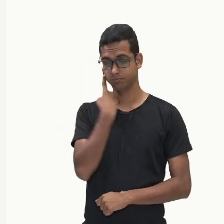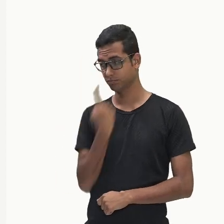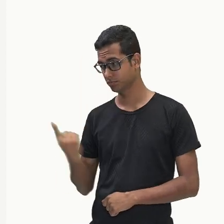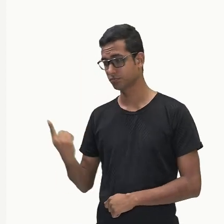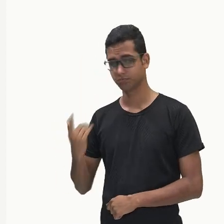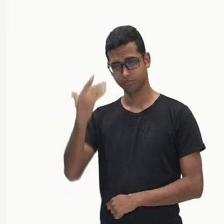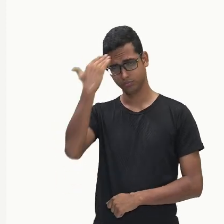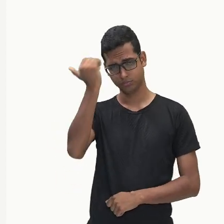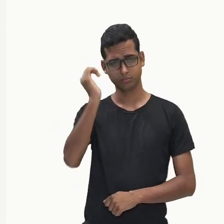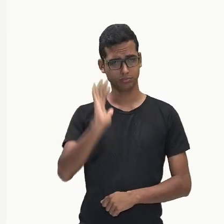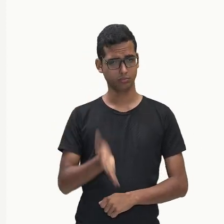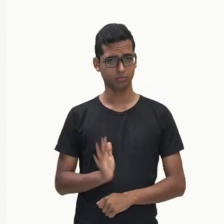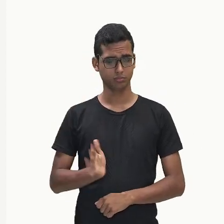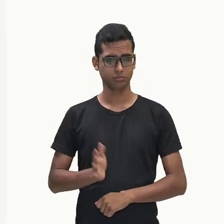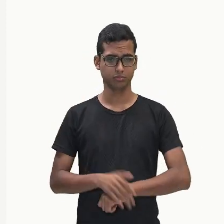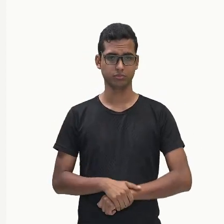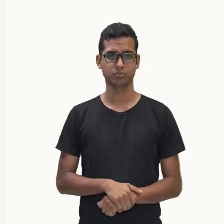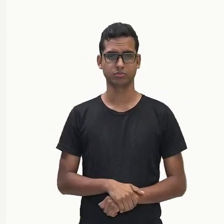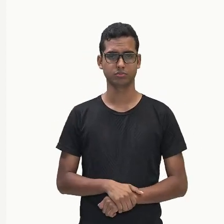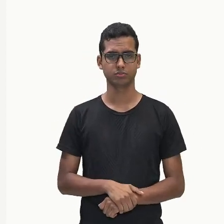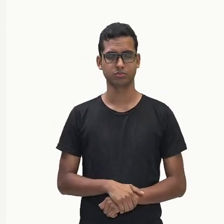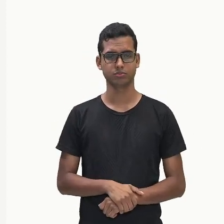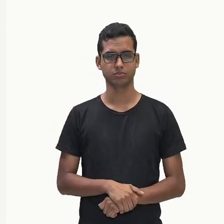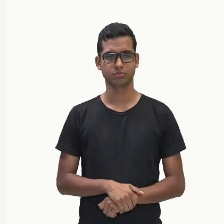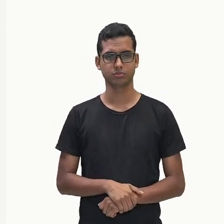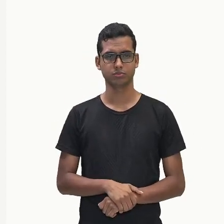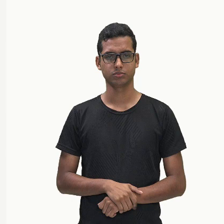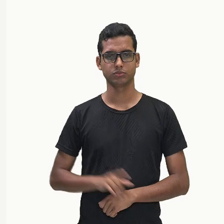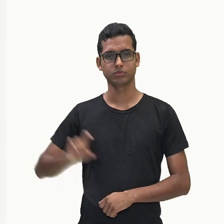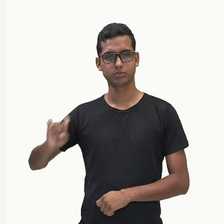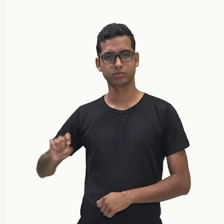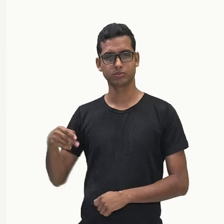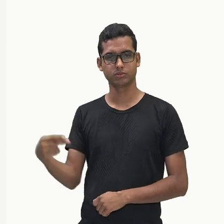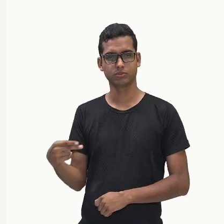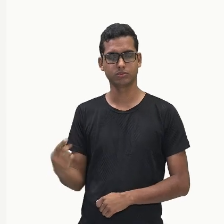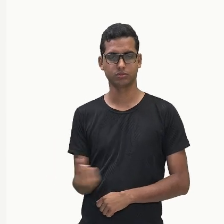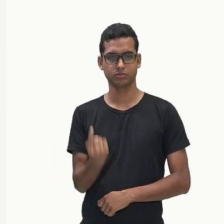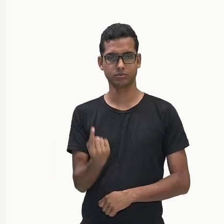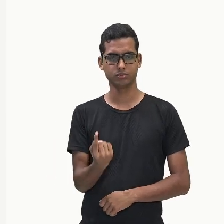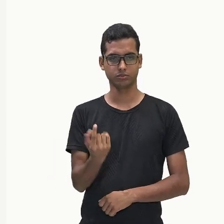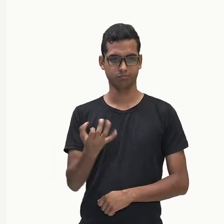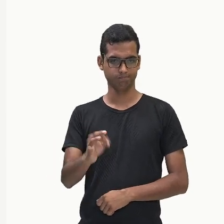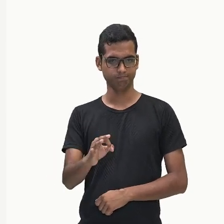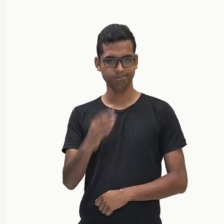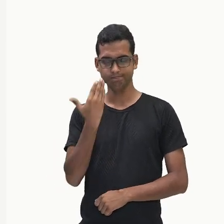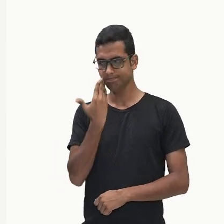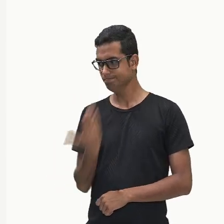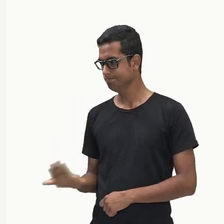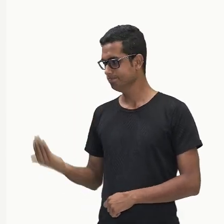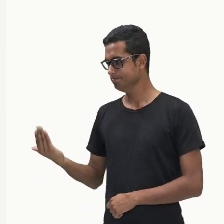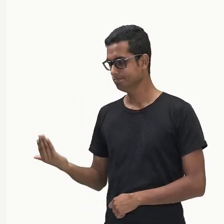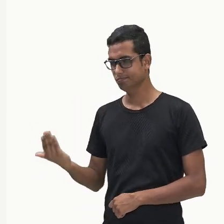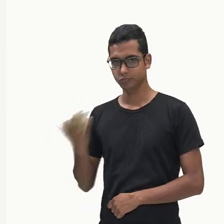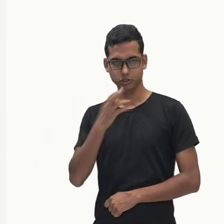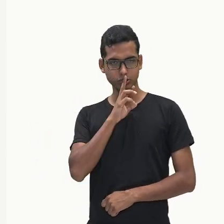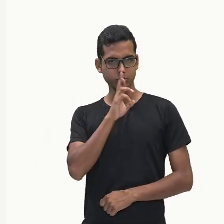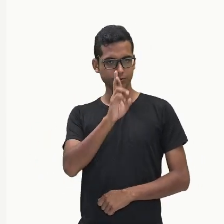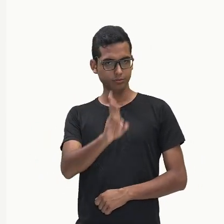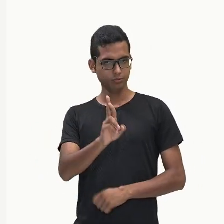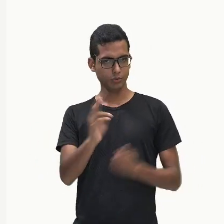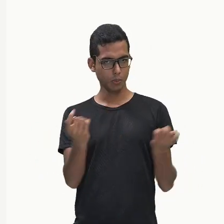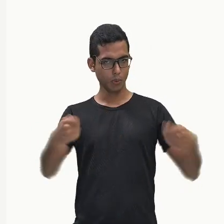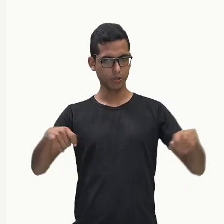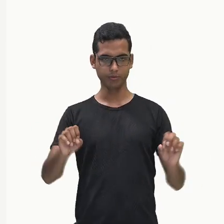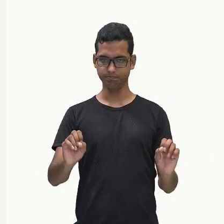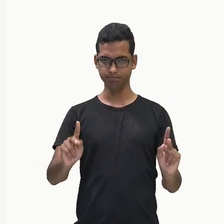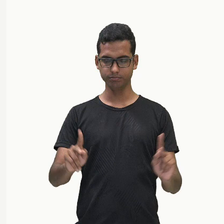recurso. O x, então, vai ser igual a 1. Essa aqui é uma das soluções. Como eu